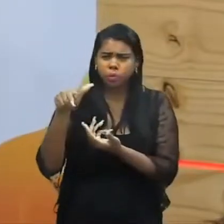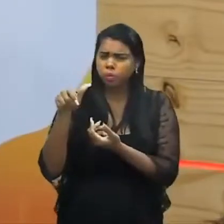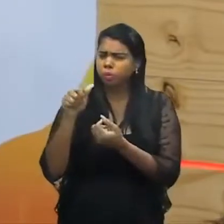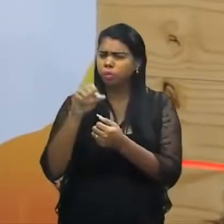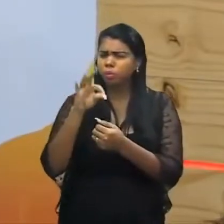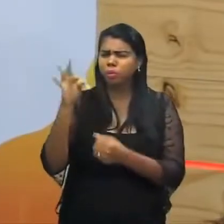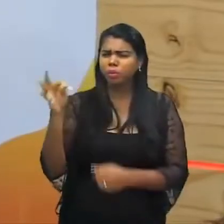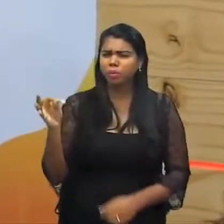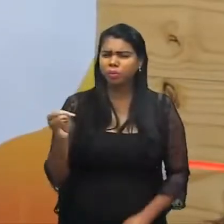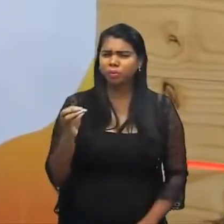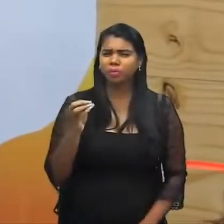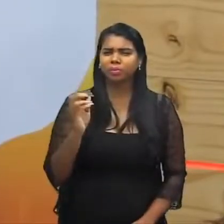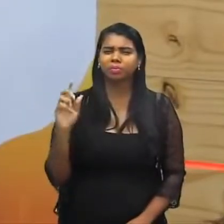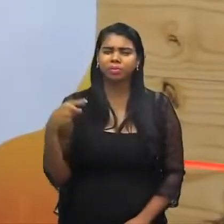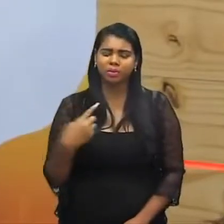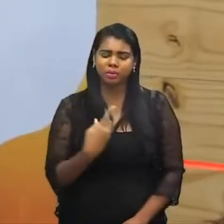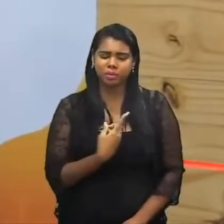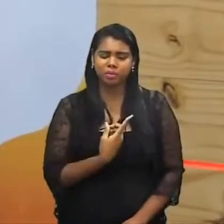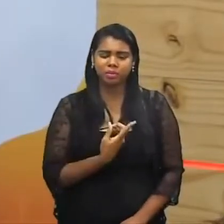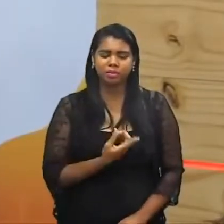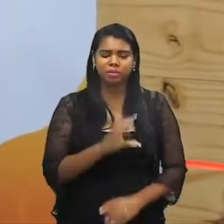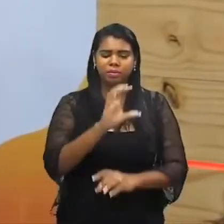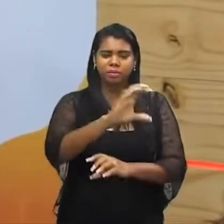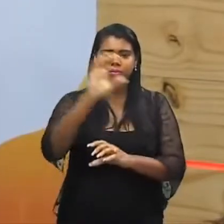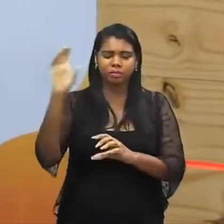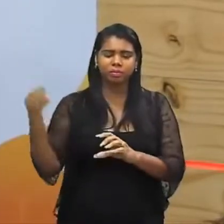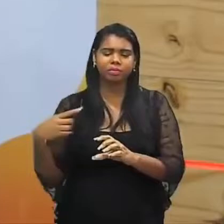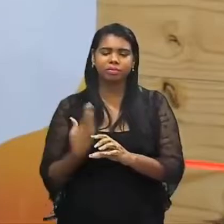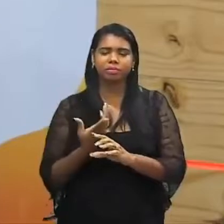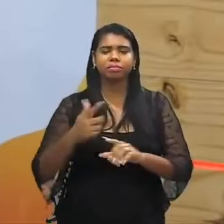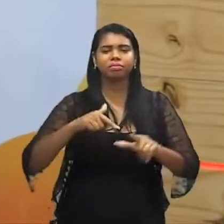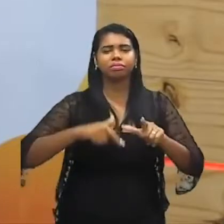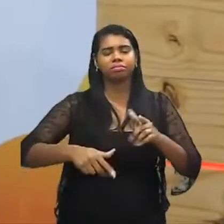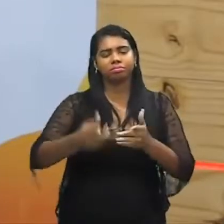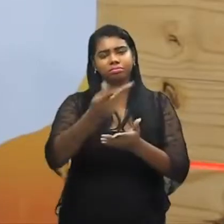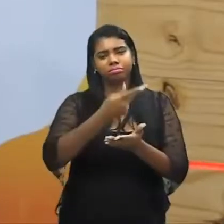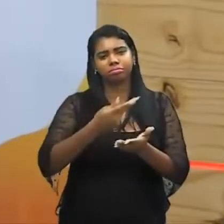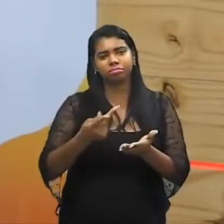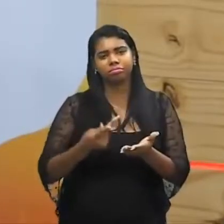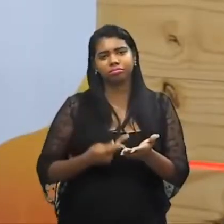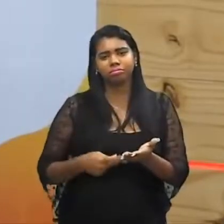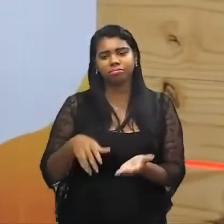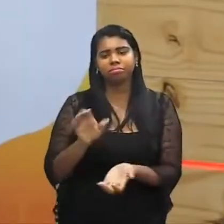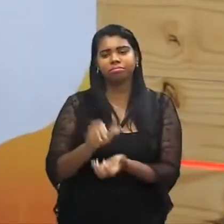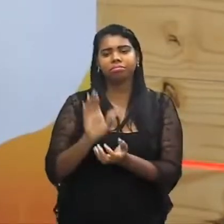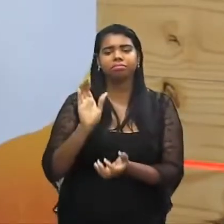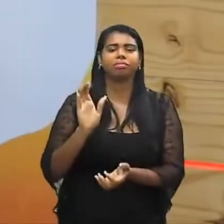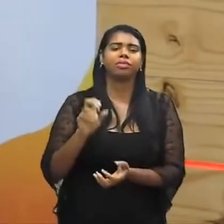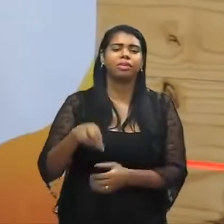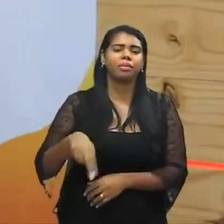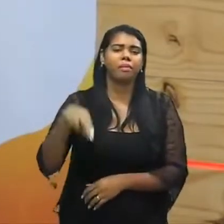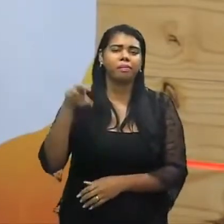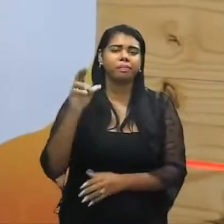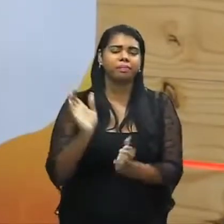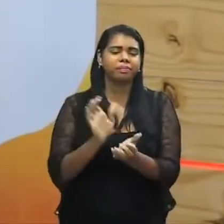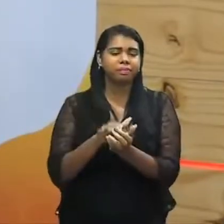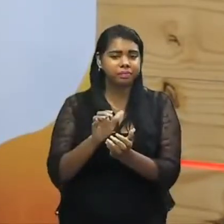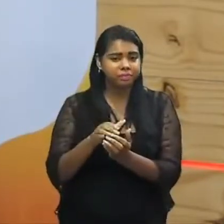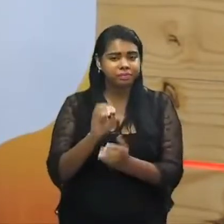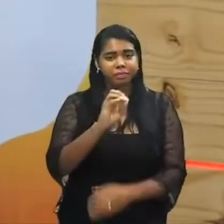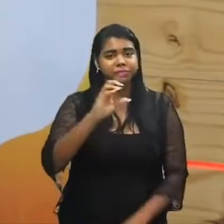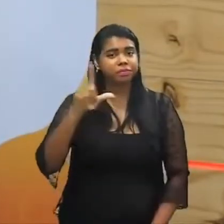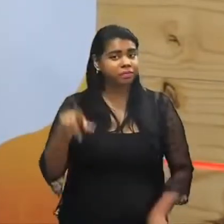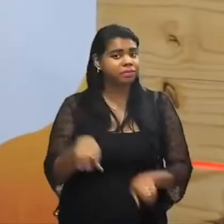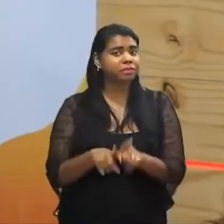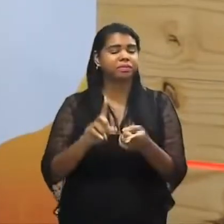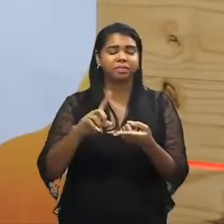Então, Bajado, para a nossa região, para o nosso trabalho, né, de artista nordestino, pernambucano, recifense ou